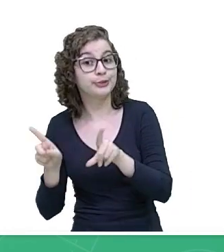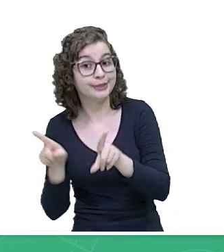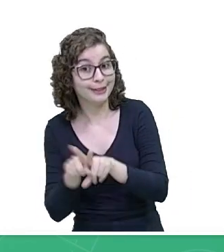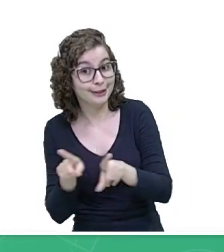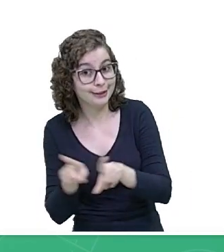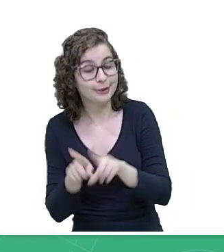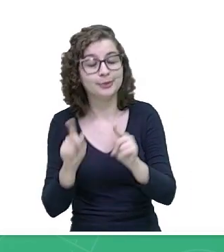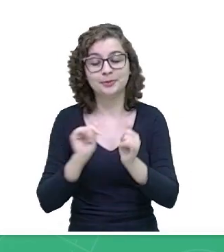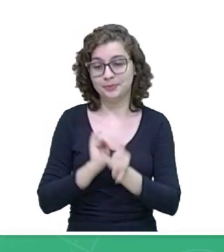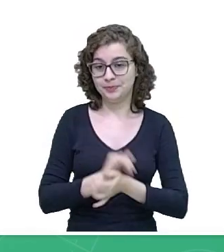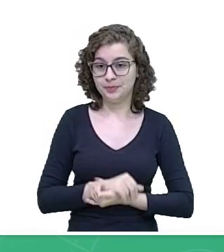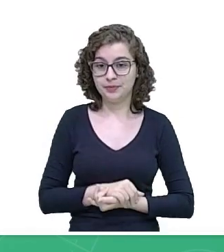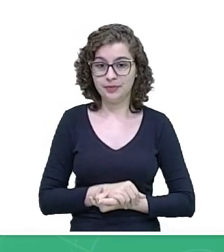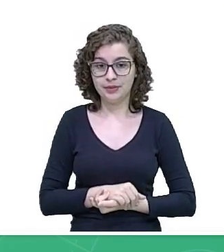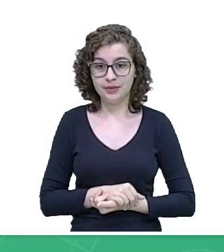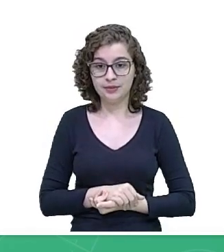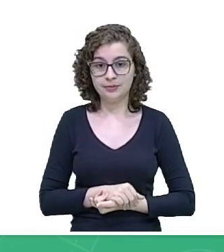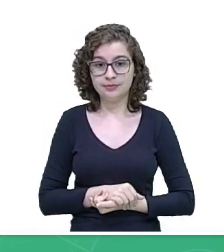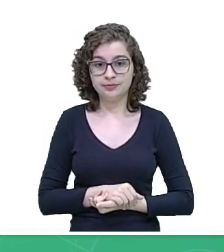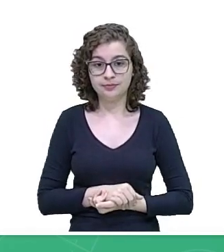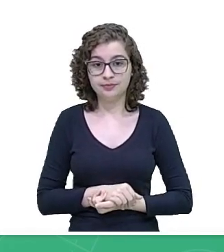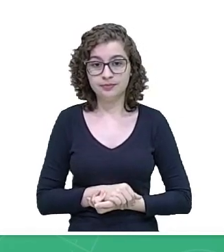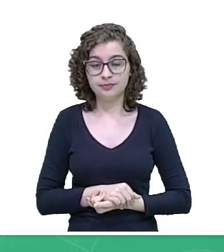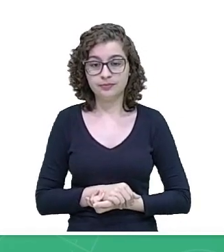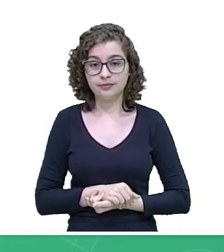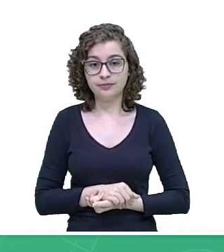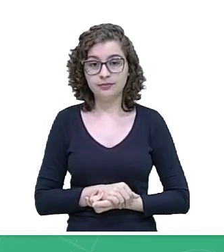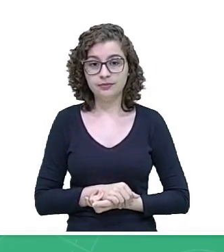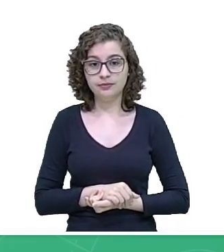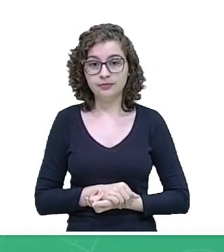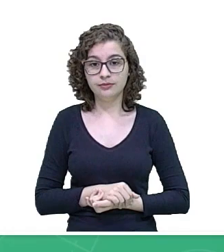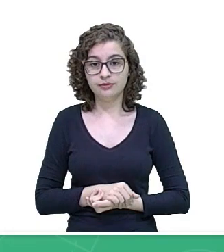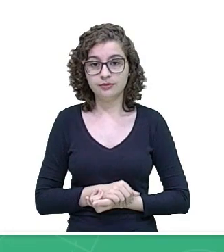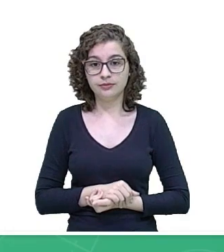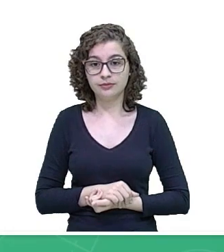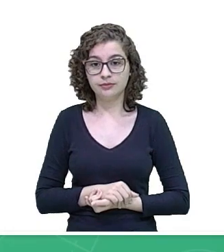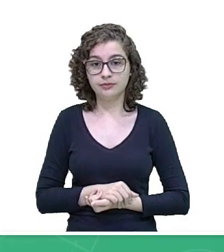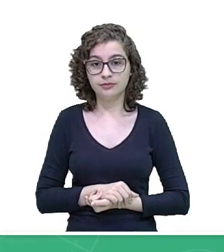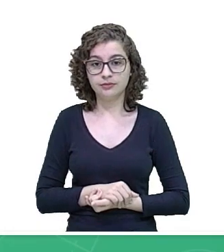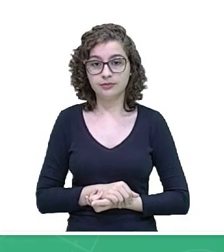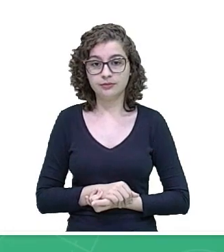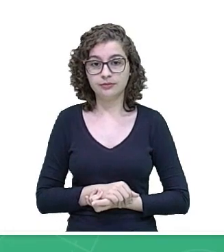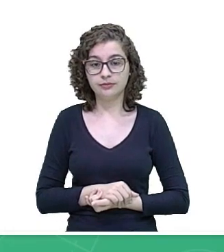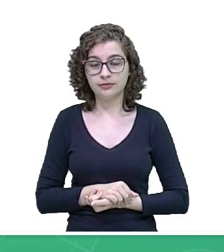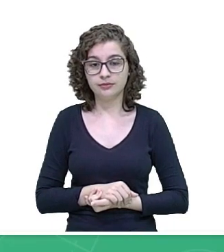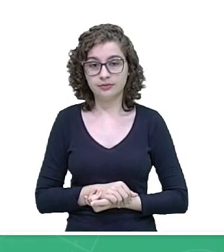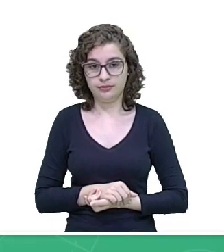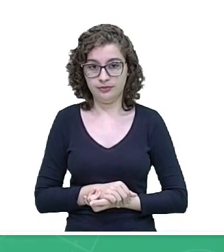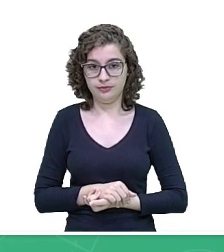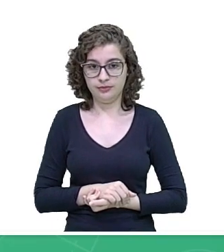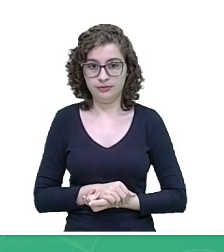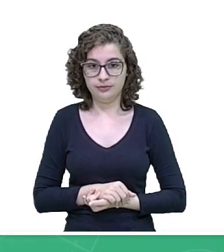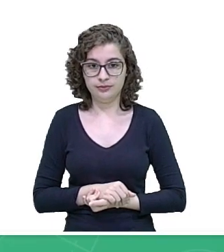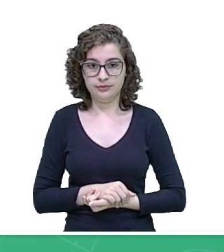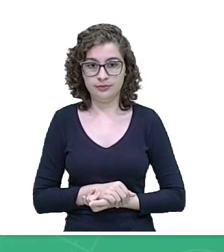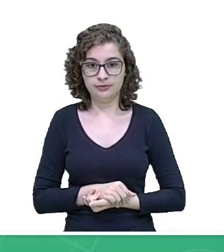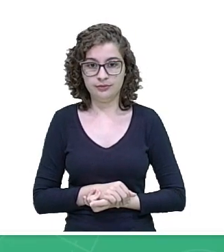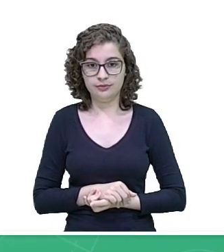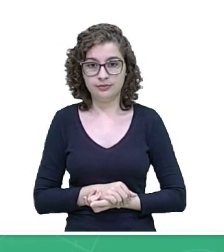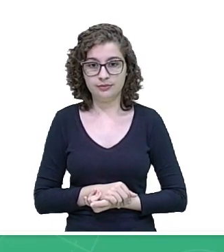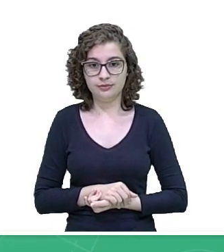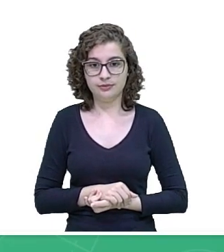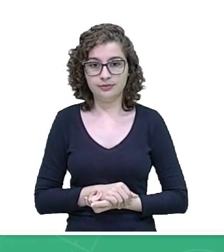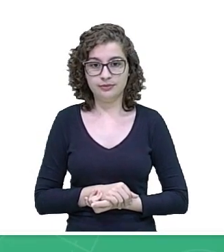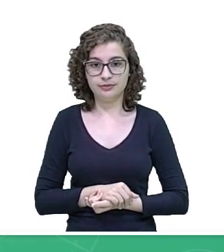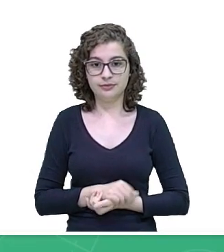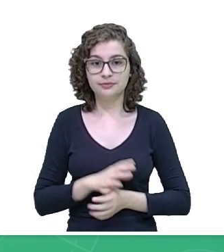elas vão acompanhando e tirando as dúvidas de vocês, ok? Bora lá corrigir a nossa questão? Questão